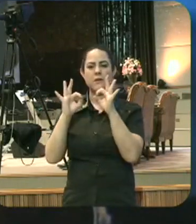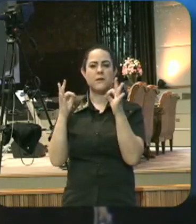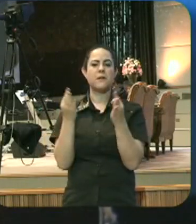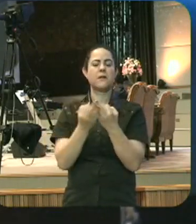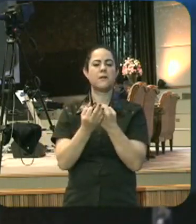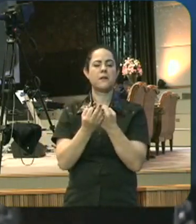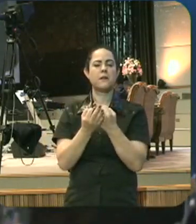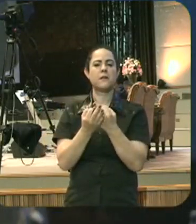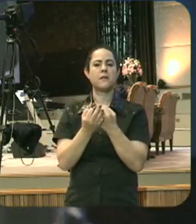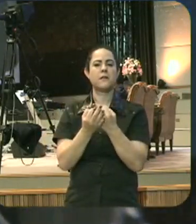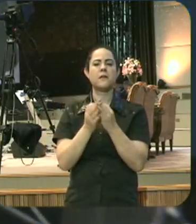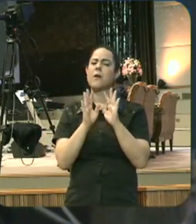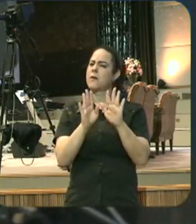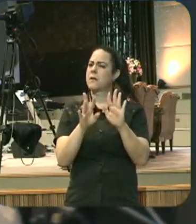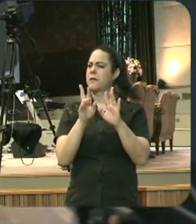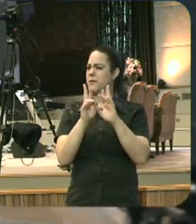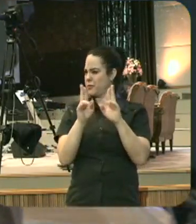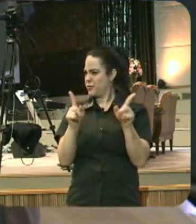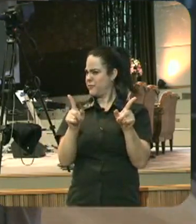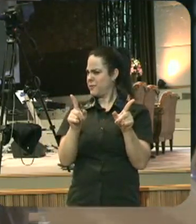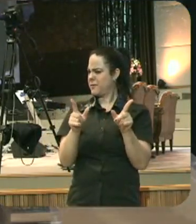E olha que coisa diferente.